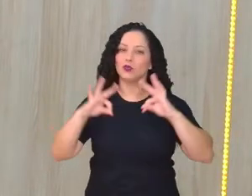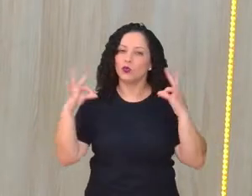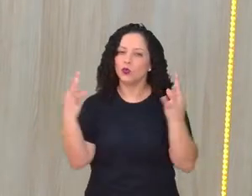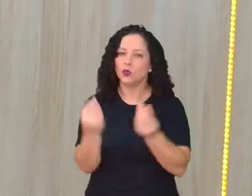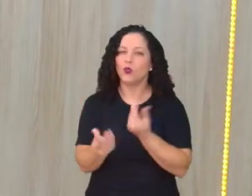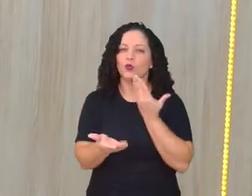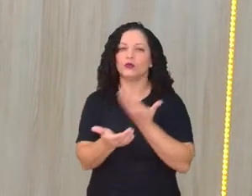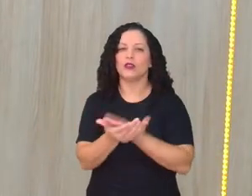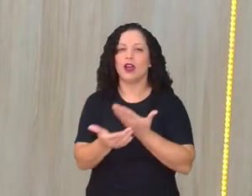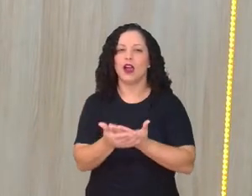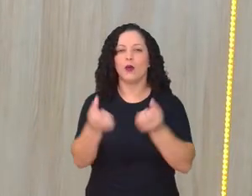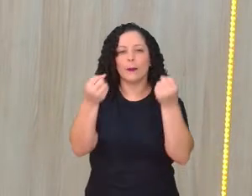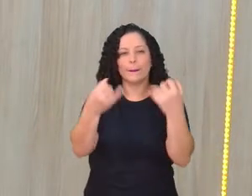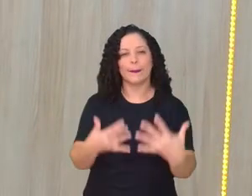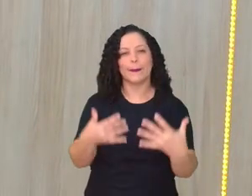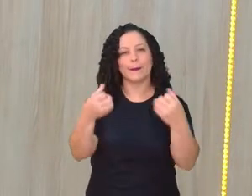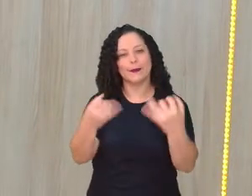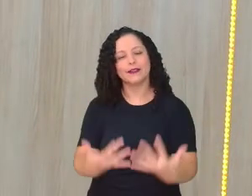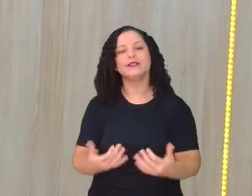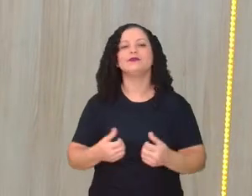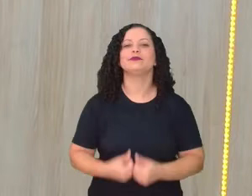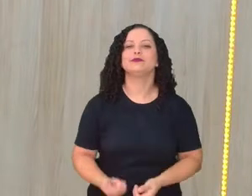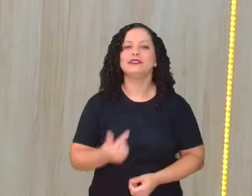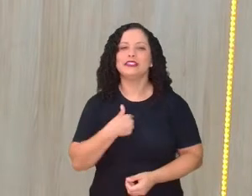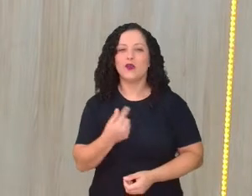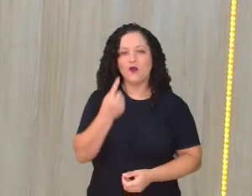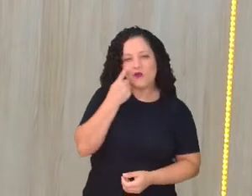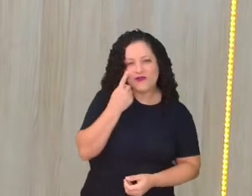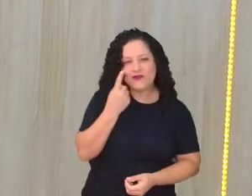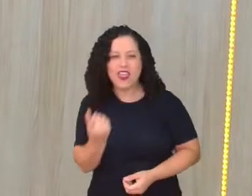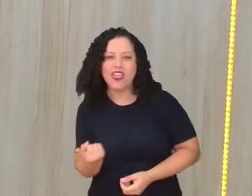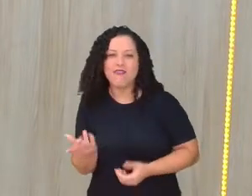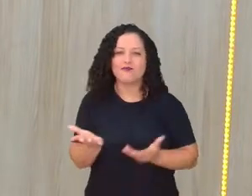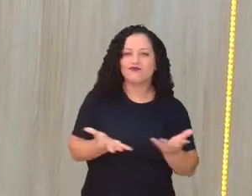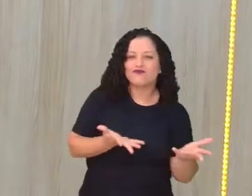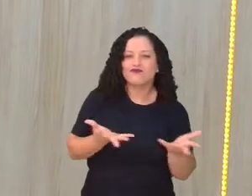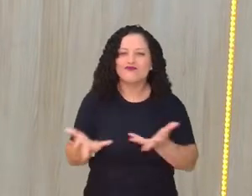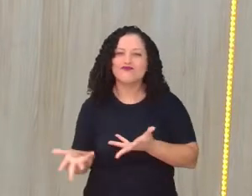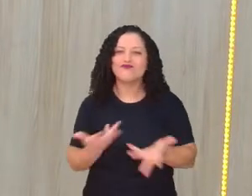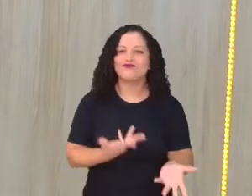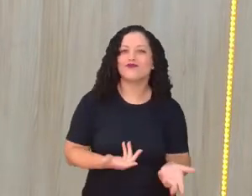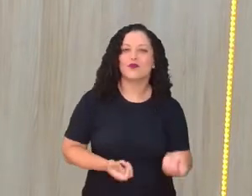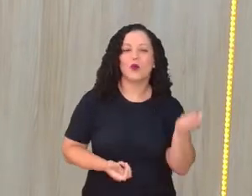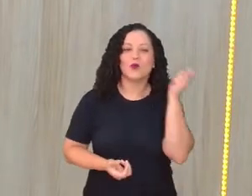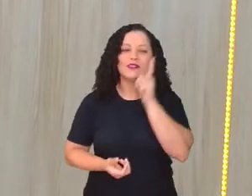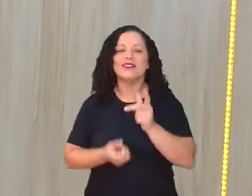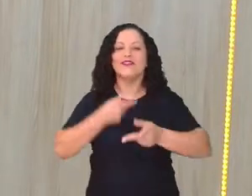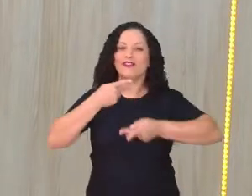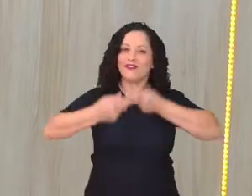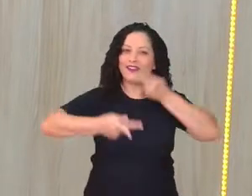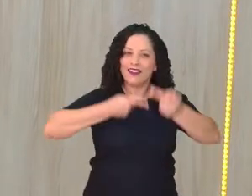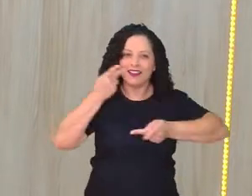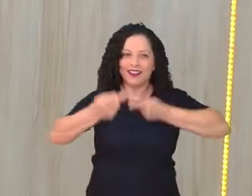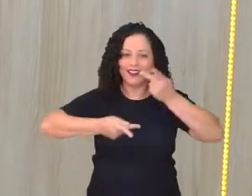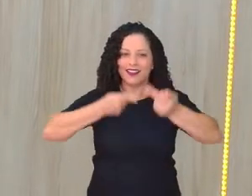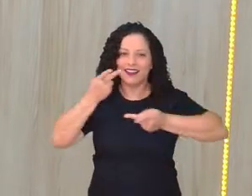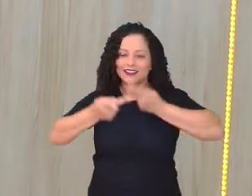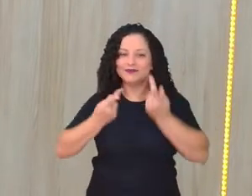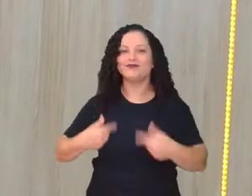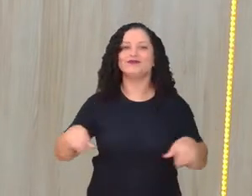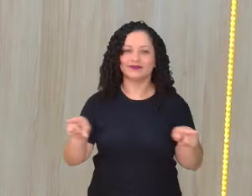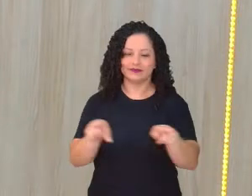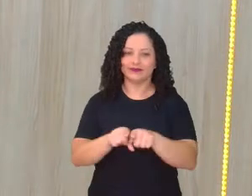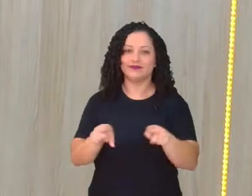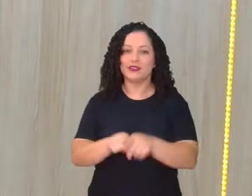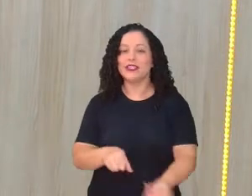para Libras, e eu fico aqui, né, tentando ver se ao mesmo tempo que a gente vai falando, a